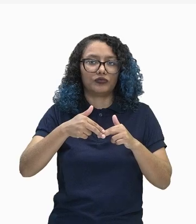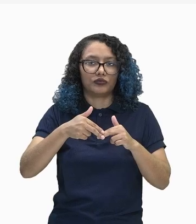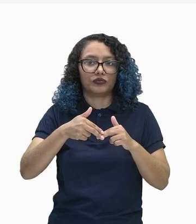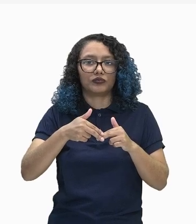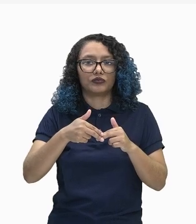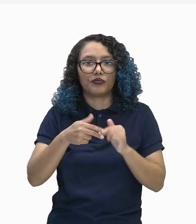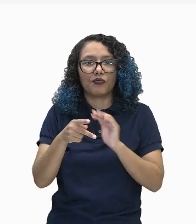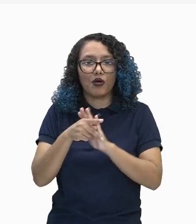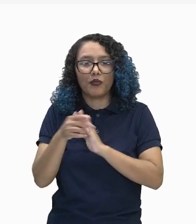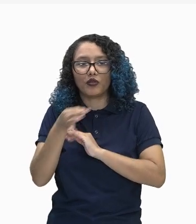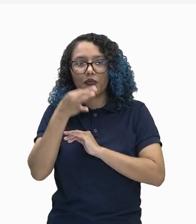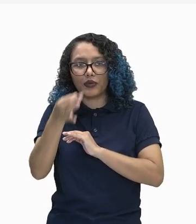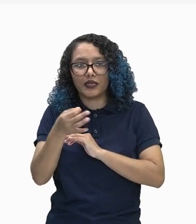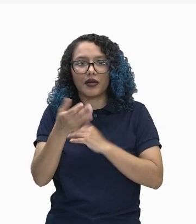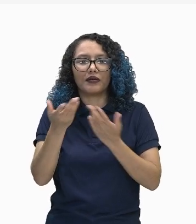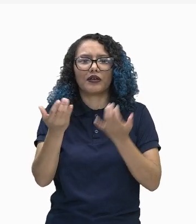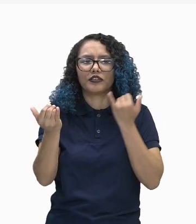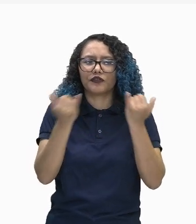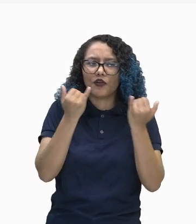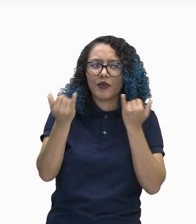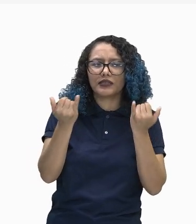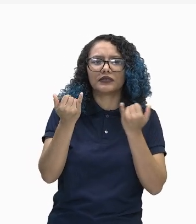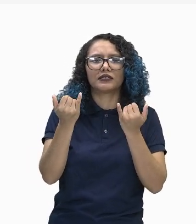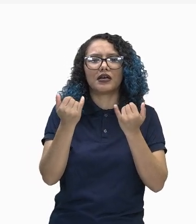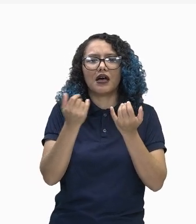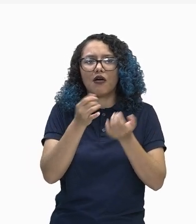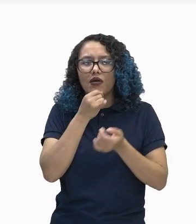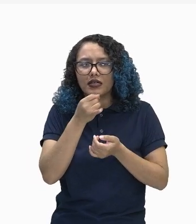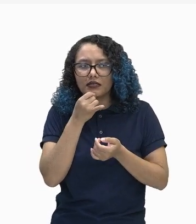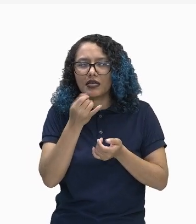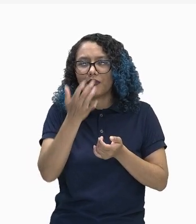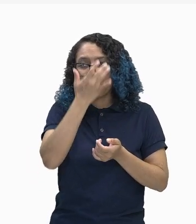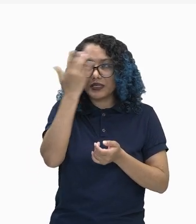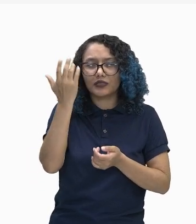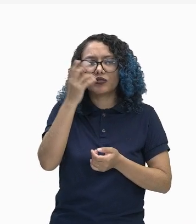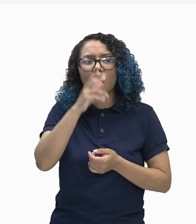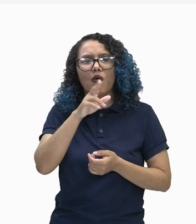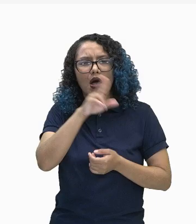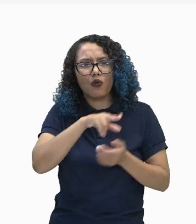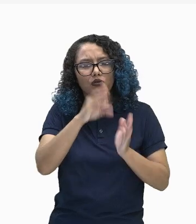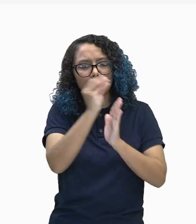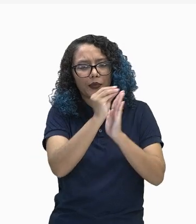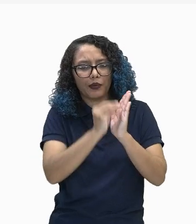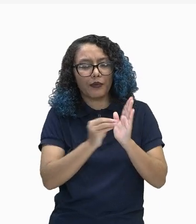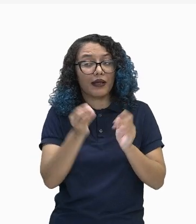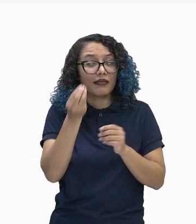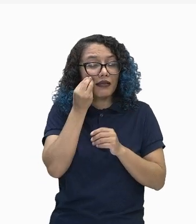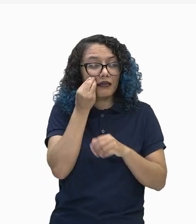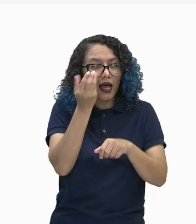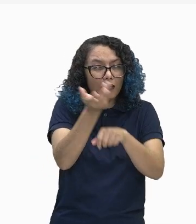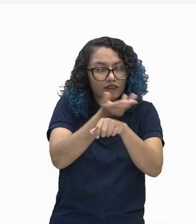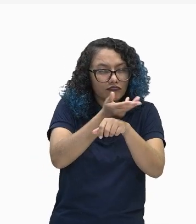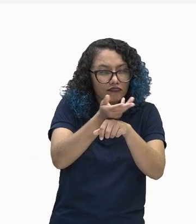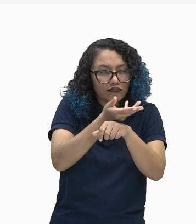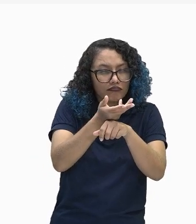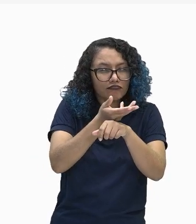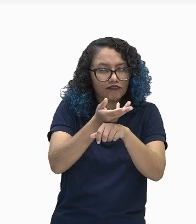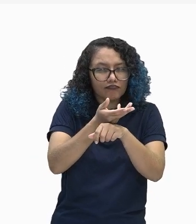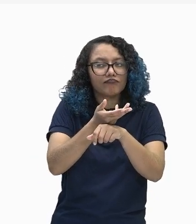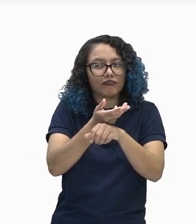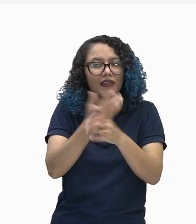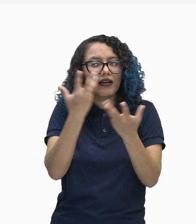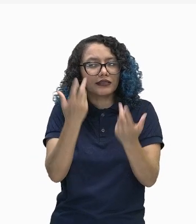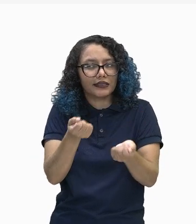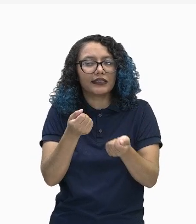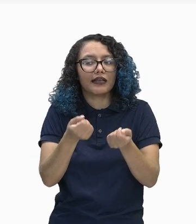informações, dados, exemplos que a pessoa usa para tentar nos convencer dessa opinião. E aí vamos ao